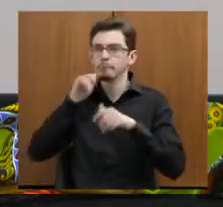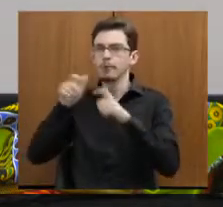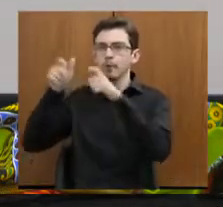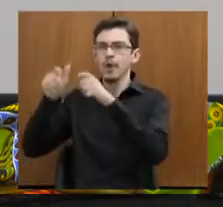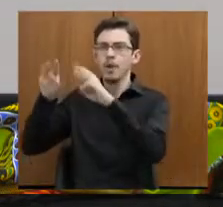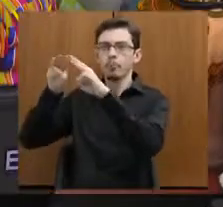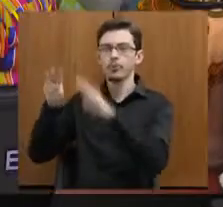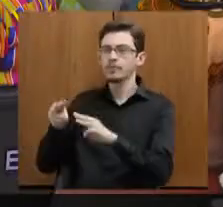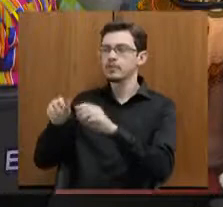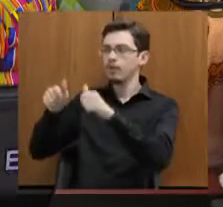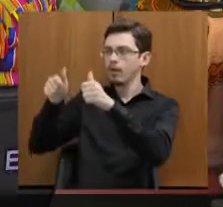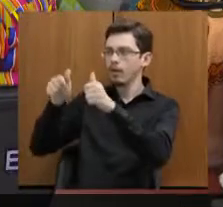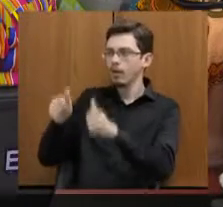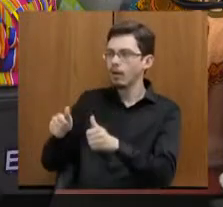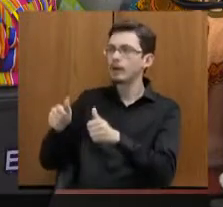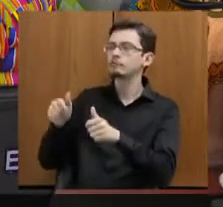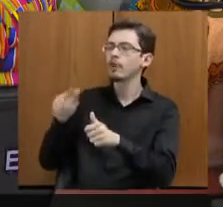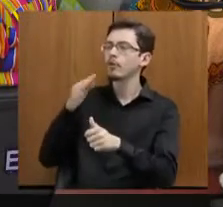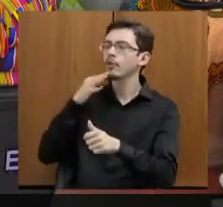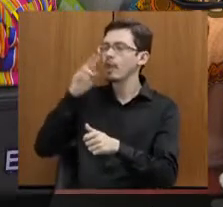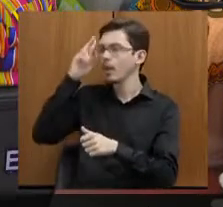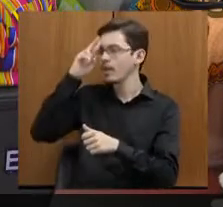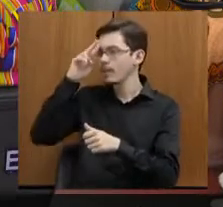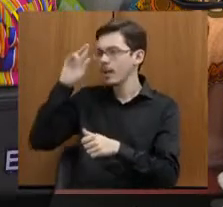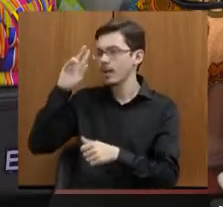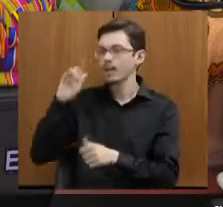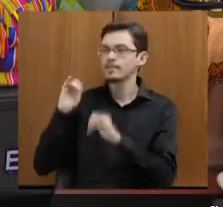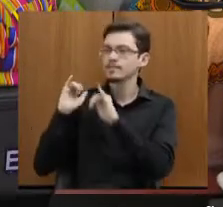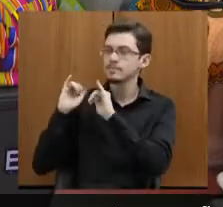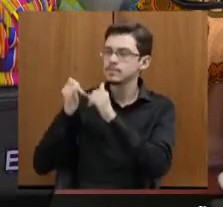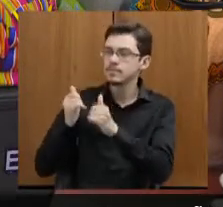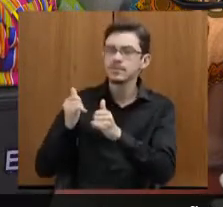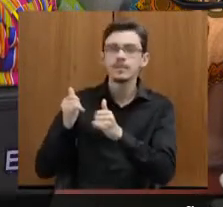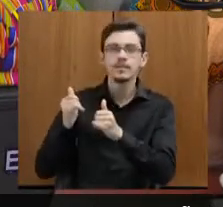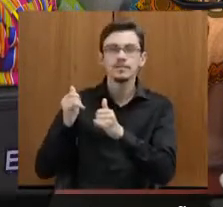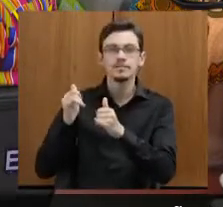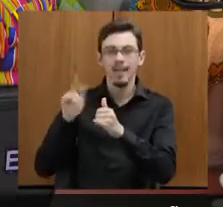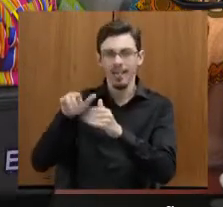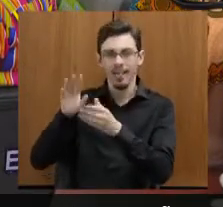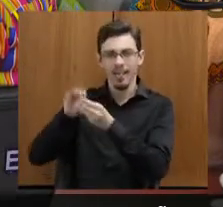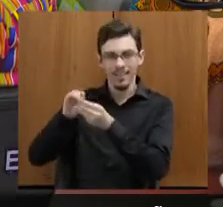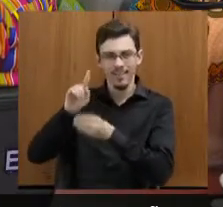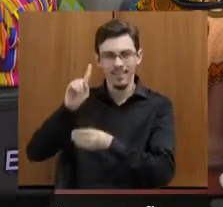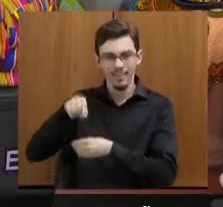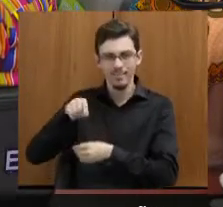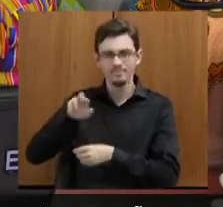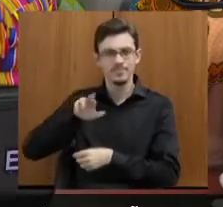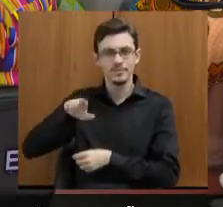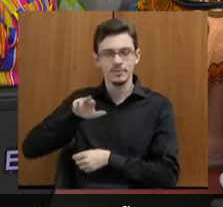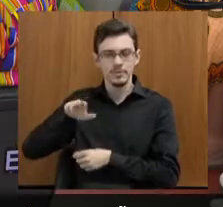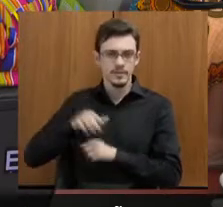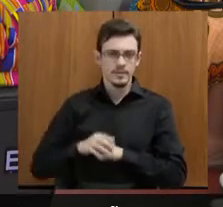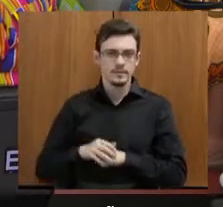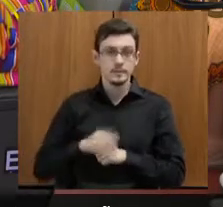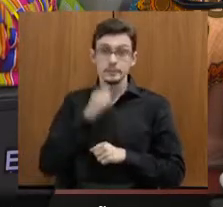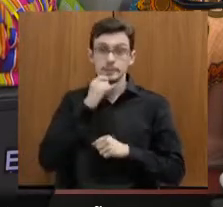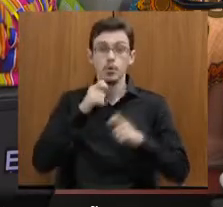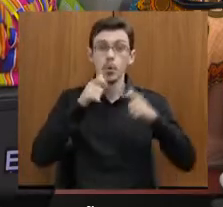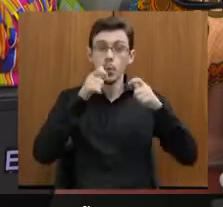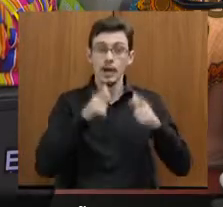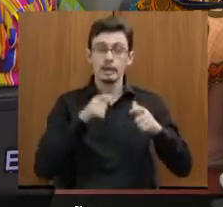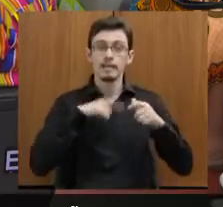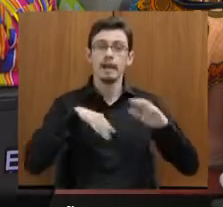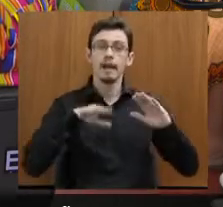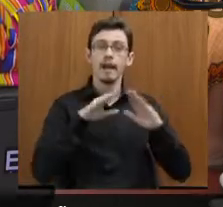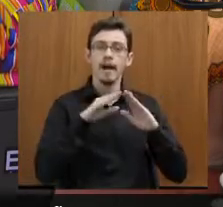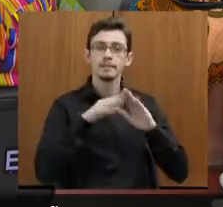embora tenhamos é um direito até a nossa história preservada nas casas onde preserva o história dos